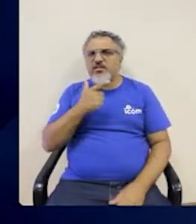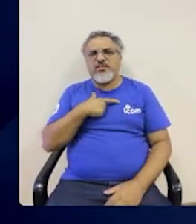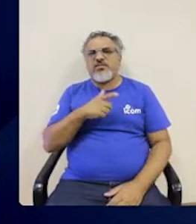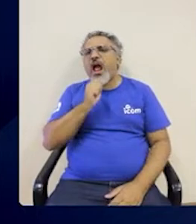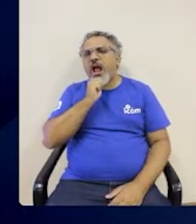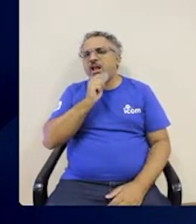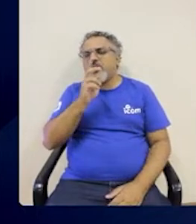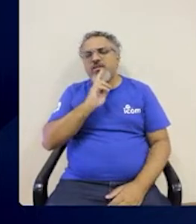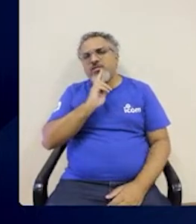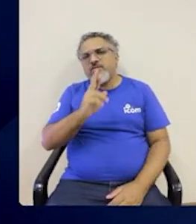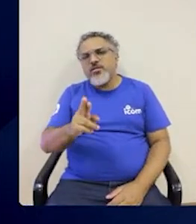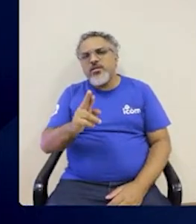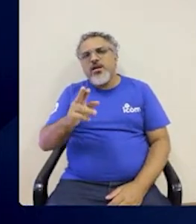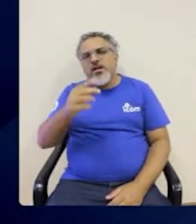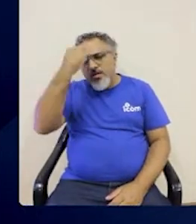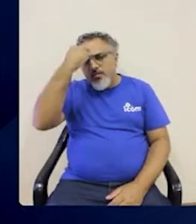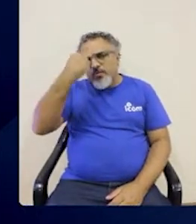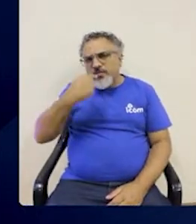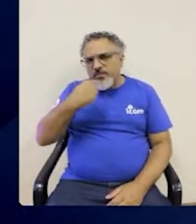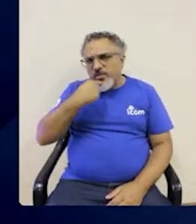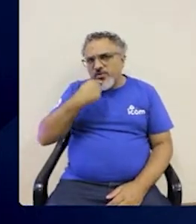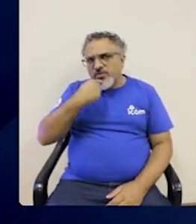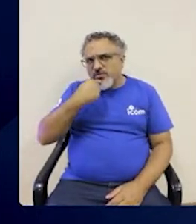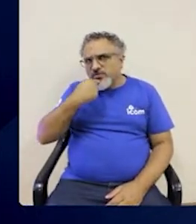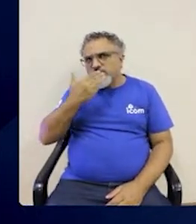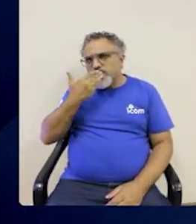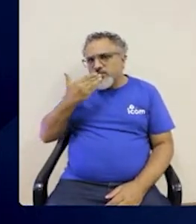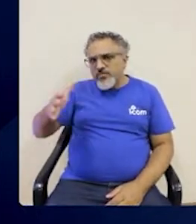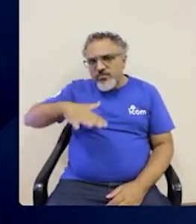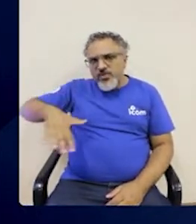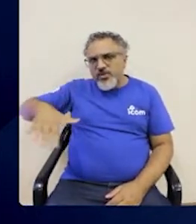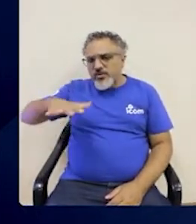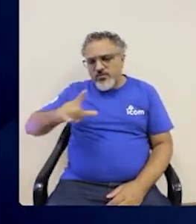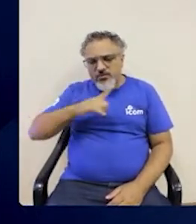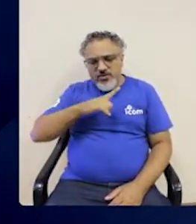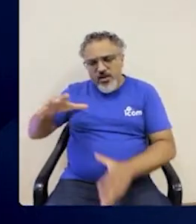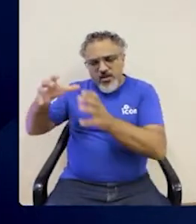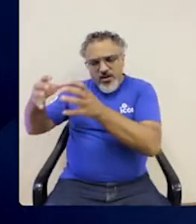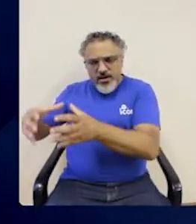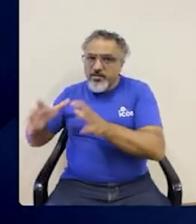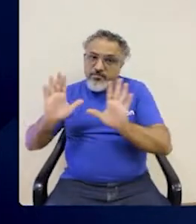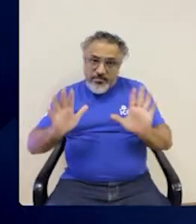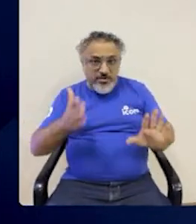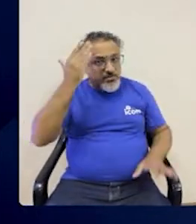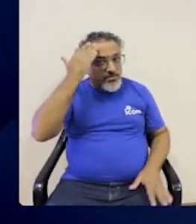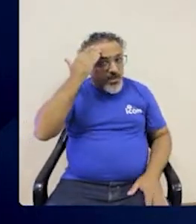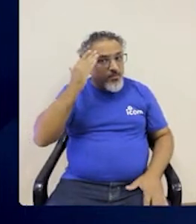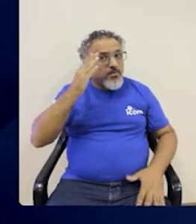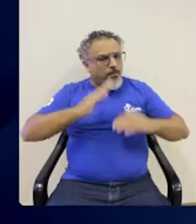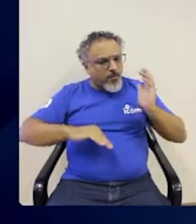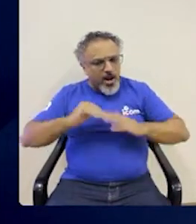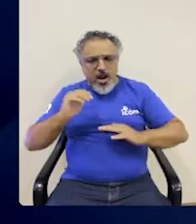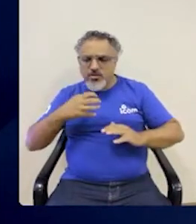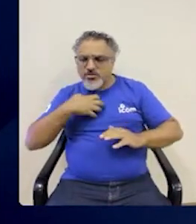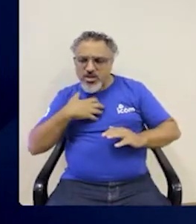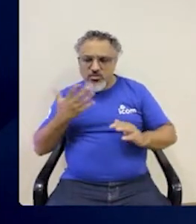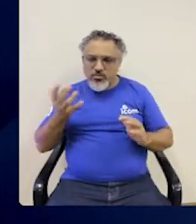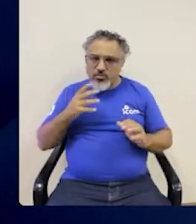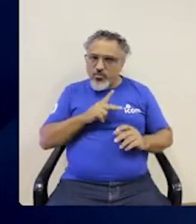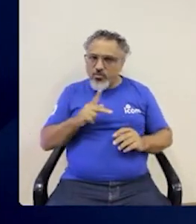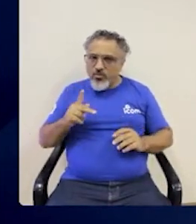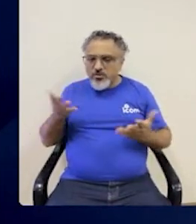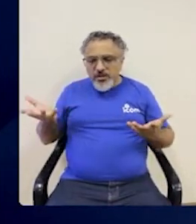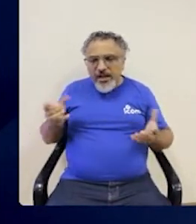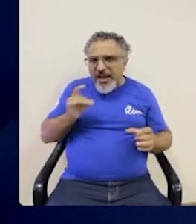responde à demanda ou perfil populacional que eu tenho. Então, o que a gente coloca, né? A gente sabe que há práticas e práticas, né? O professor Leonardo falou